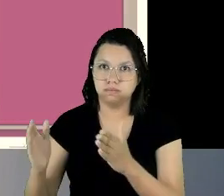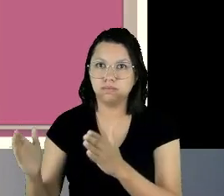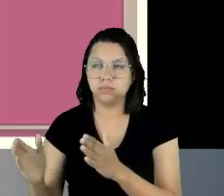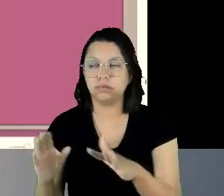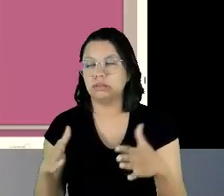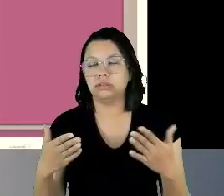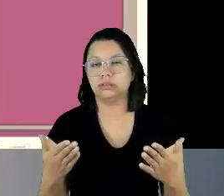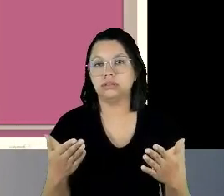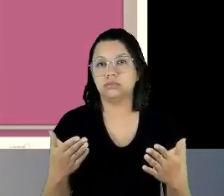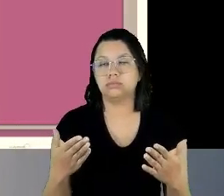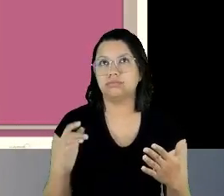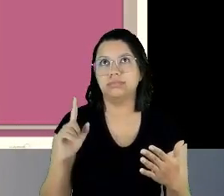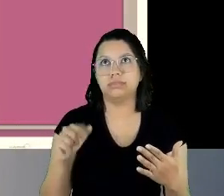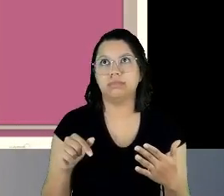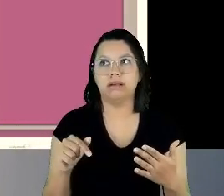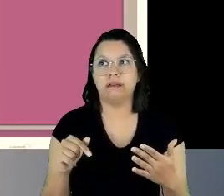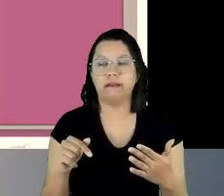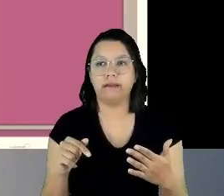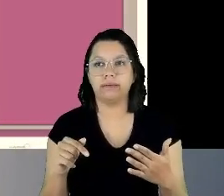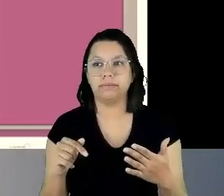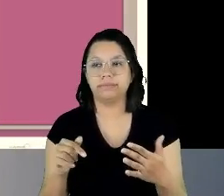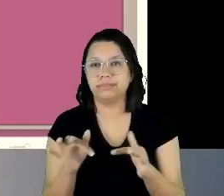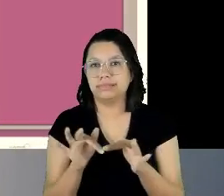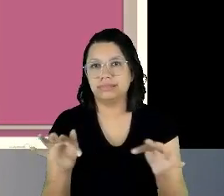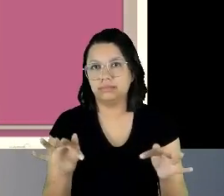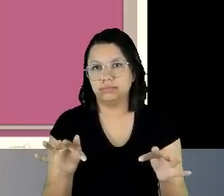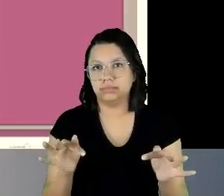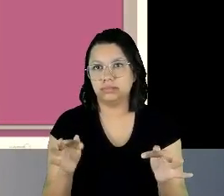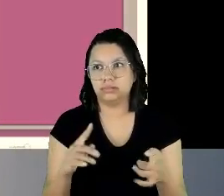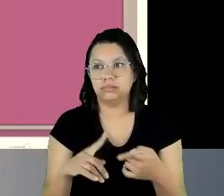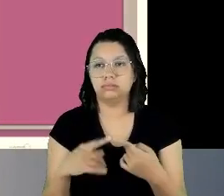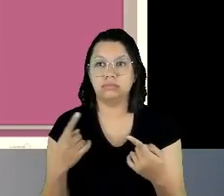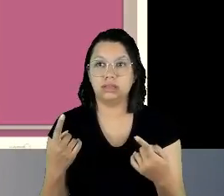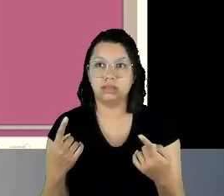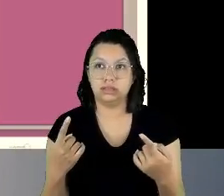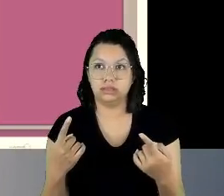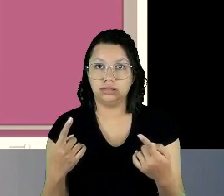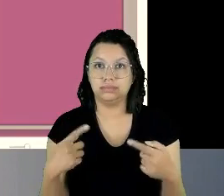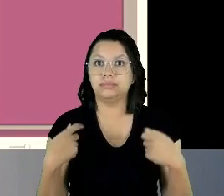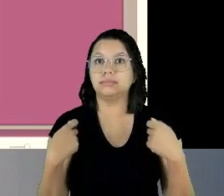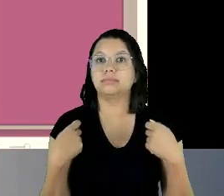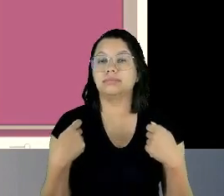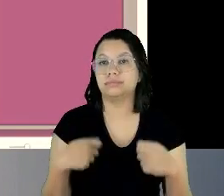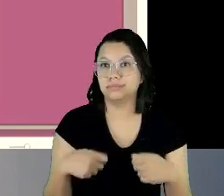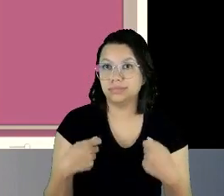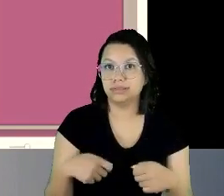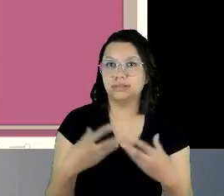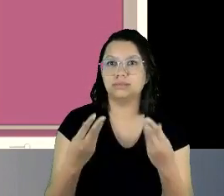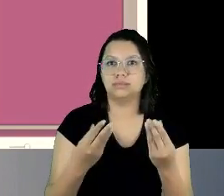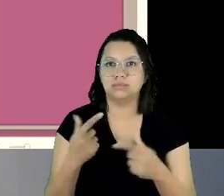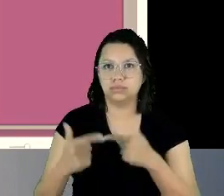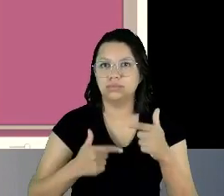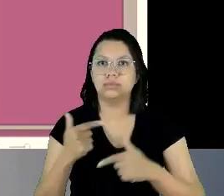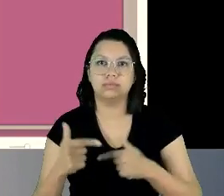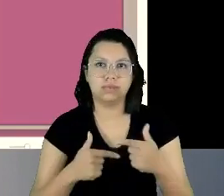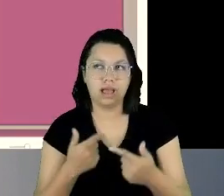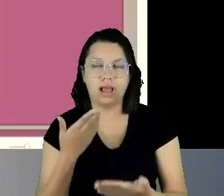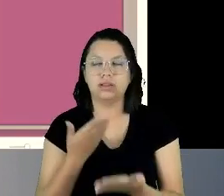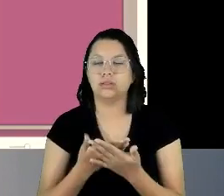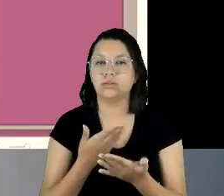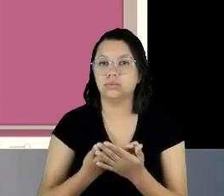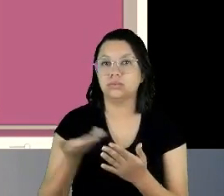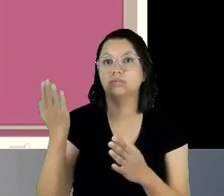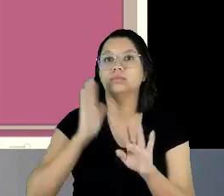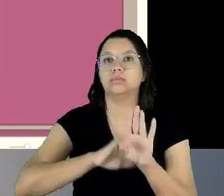então não é algo simples, mas demanda e tem muito trabalho e metodologia por trás. Então, a